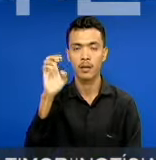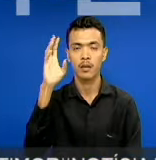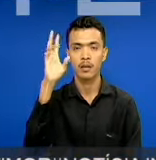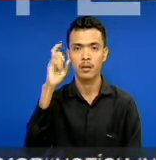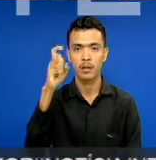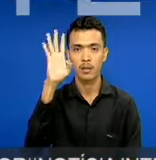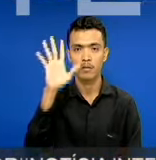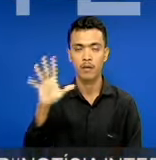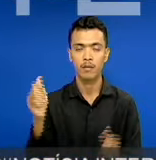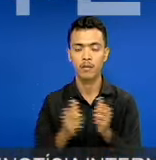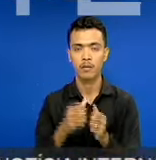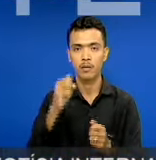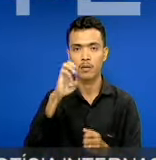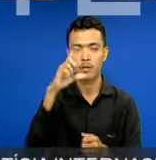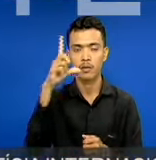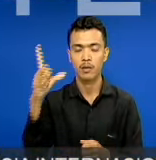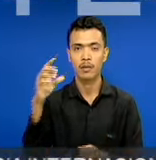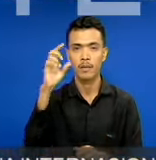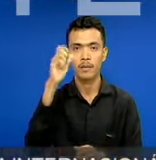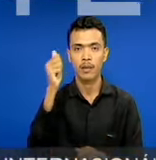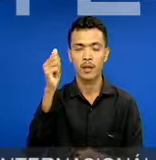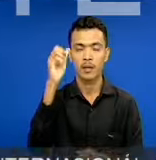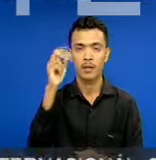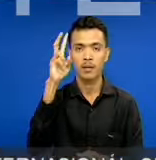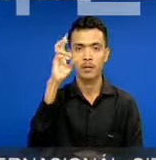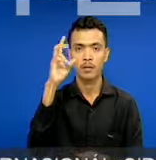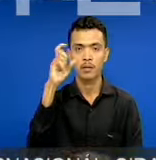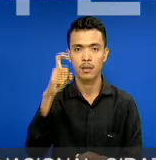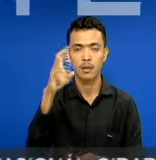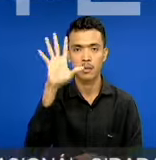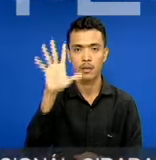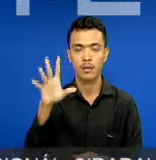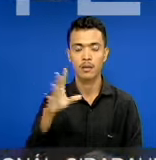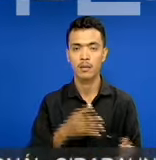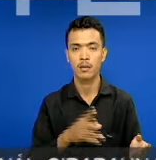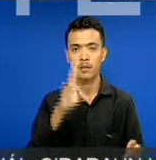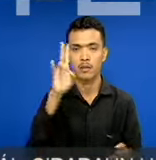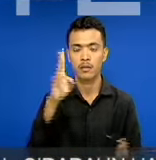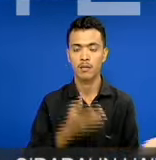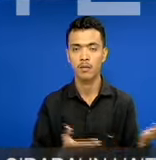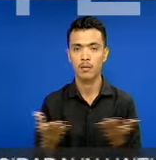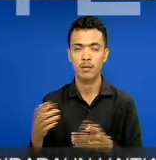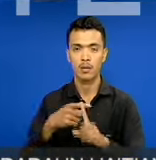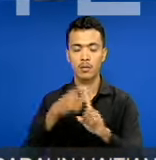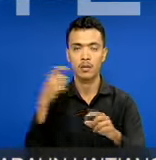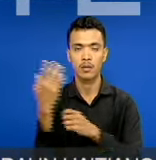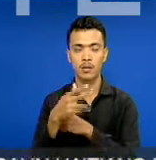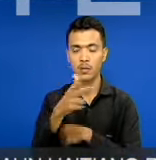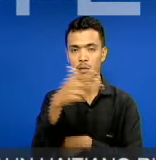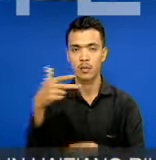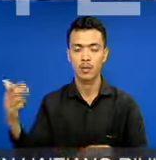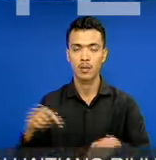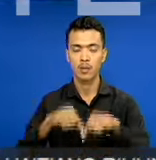40A65 Hosel Advance 40A67 nebe importo husi Indonesia. Equipa inspeção composto